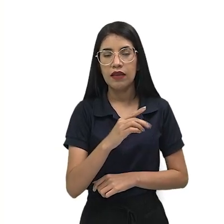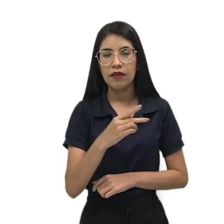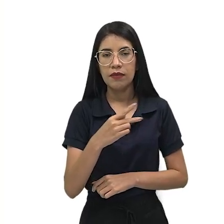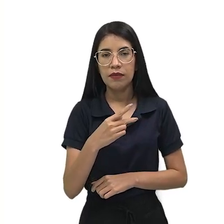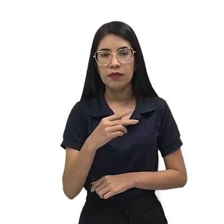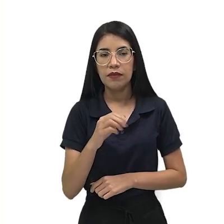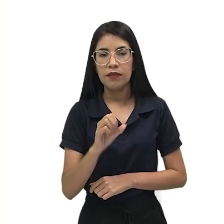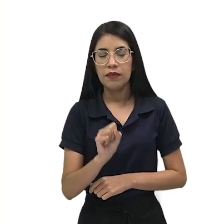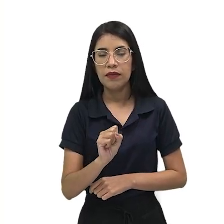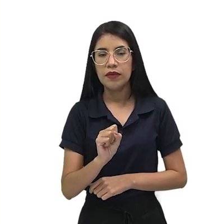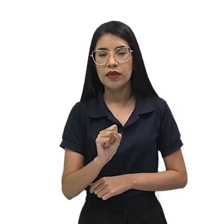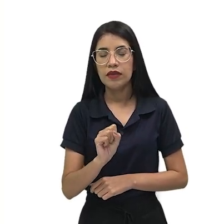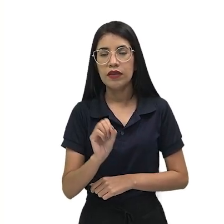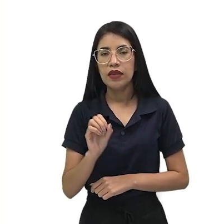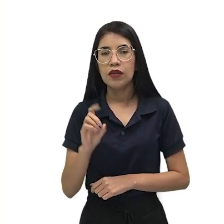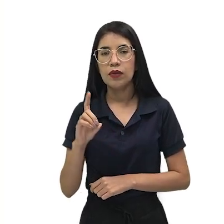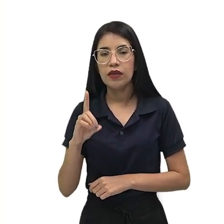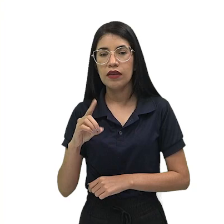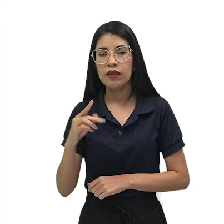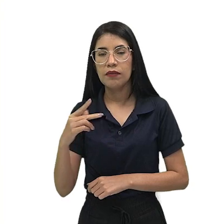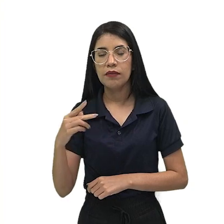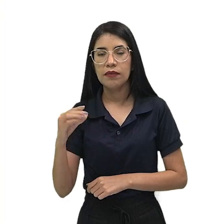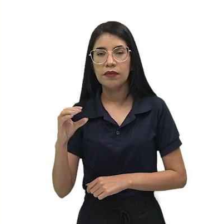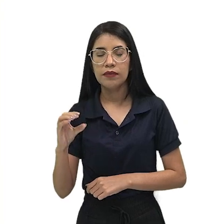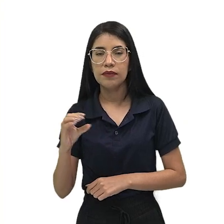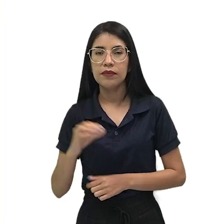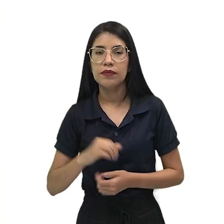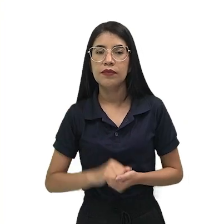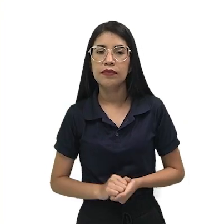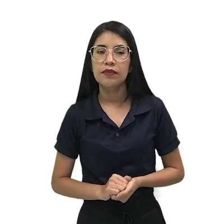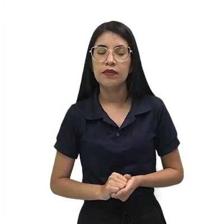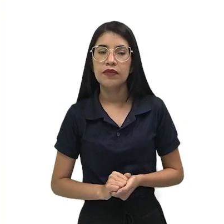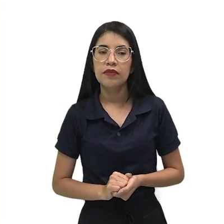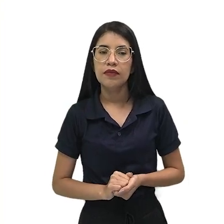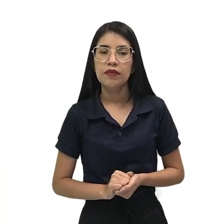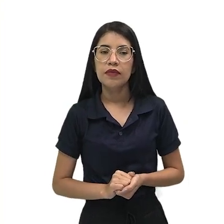composta? Então, qual a diferença de uma para outra? Lembrando que